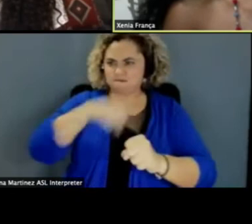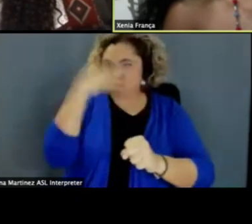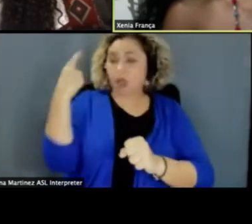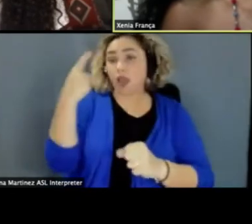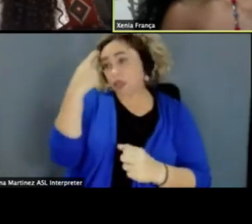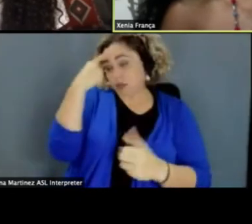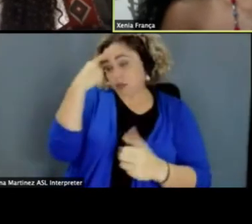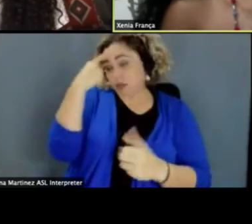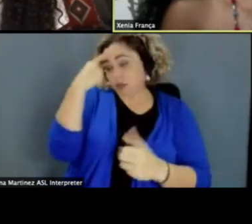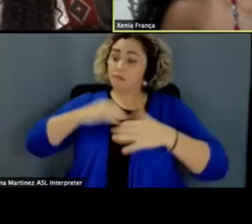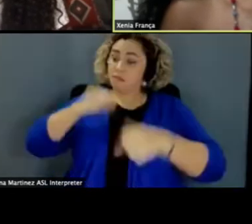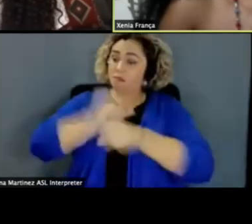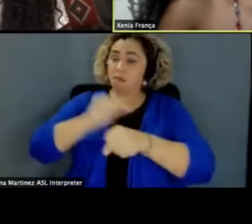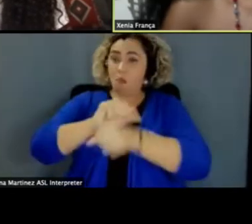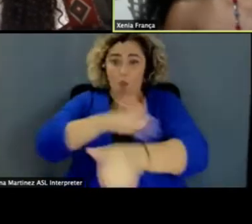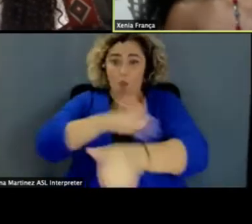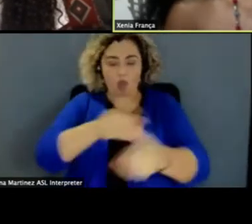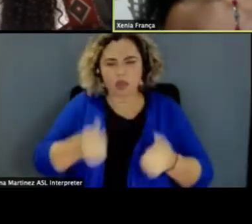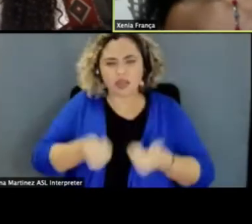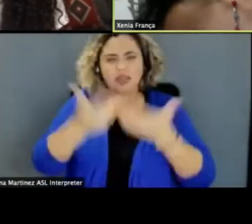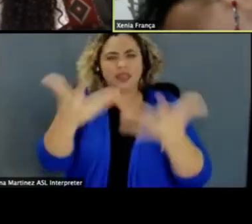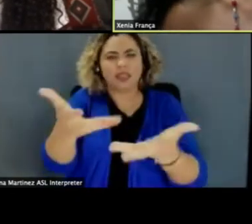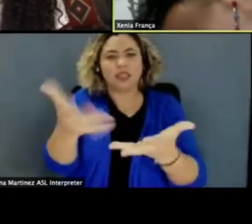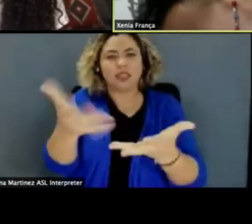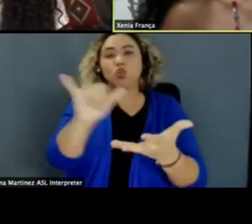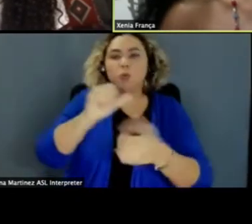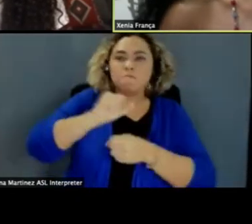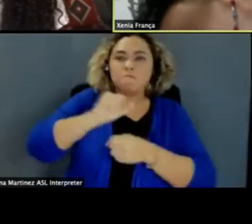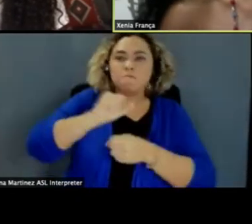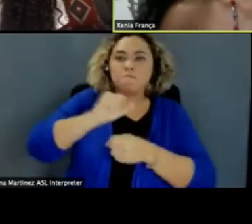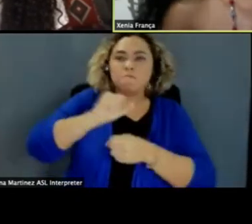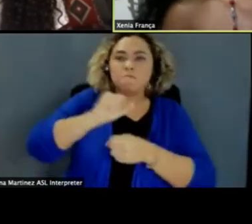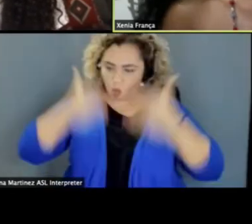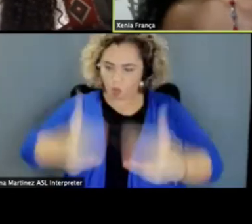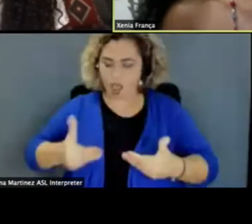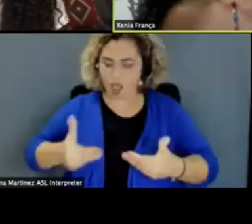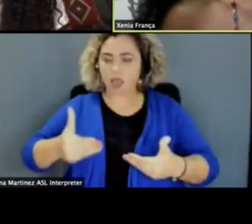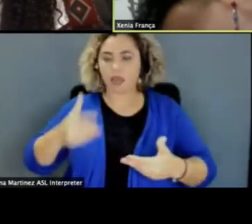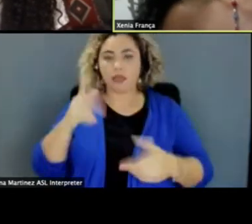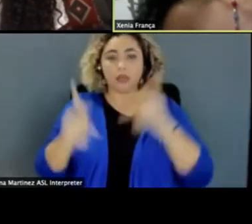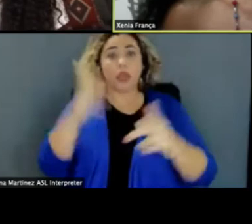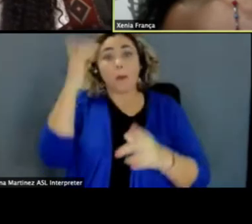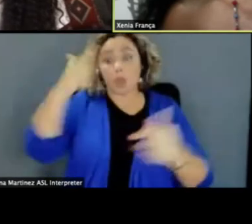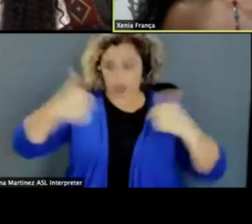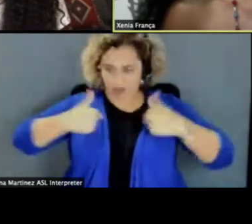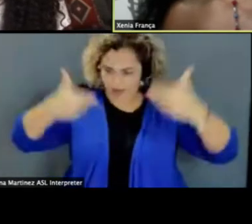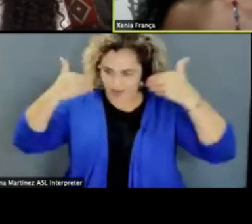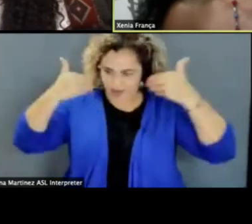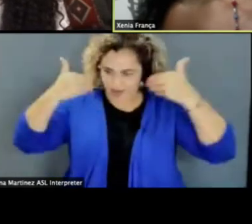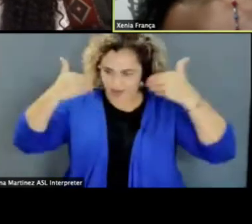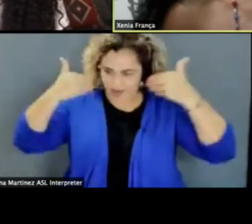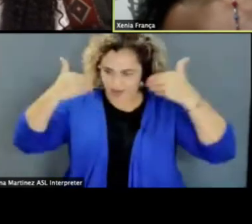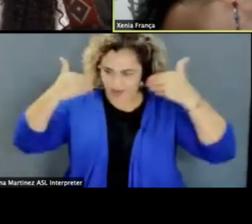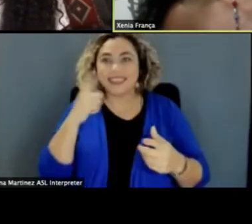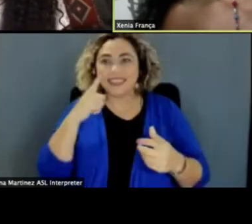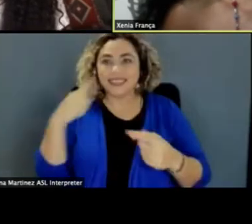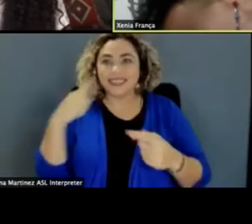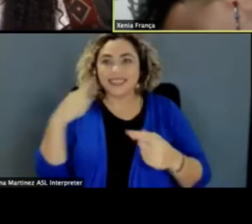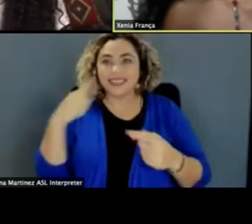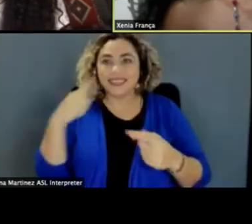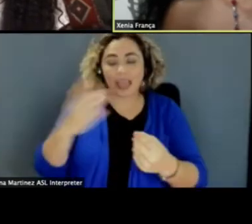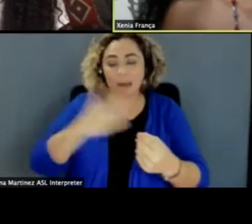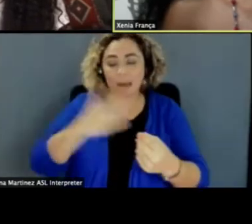trabalho é um trabalho de ressignificação de existência, porque eu estou aqui e eu preciso fazer com que a minha